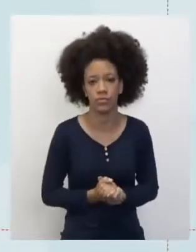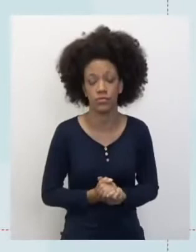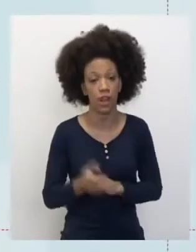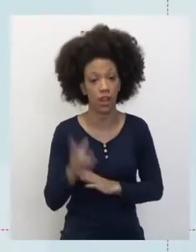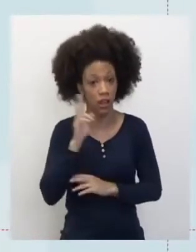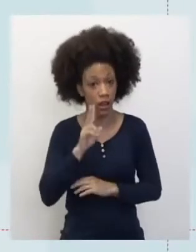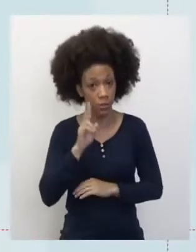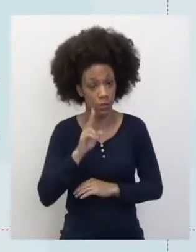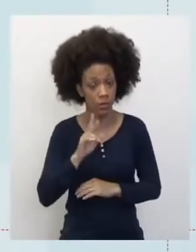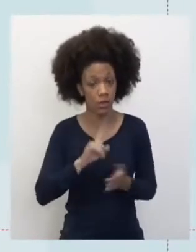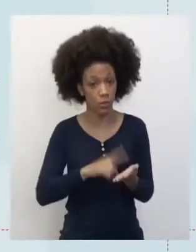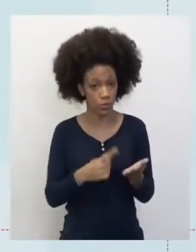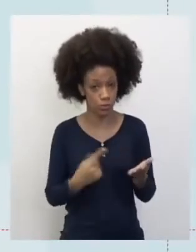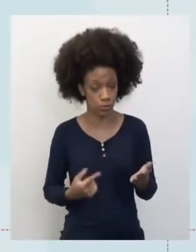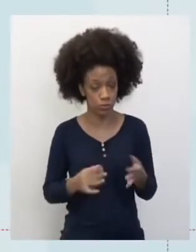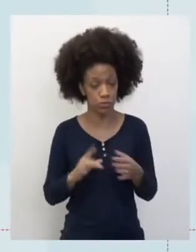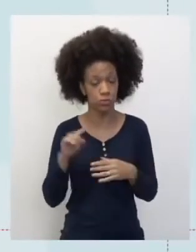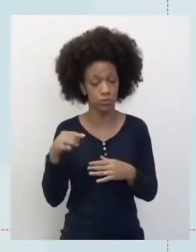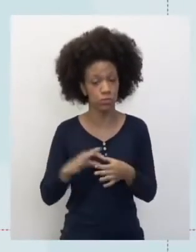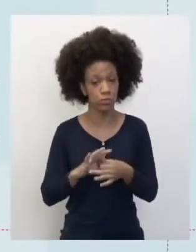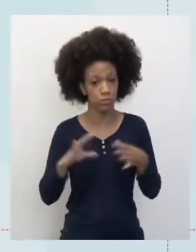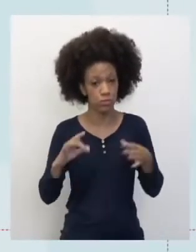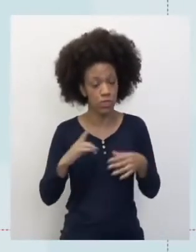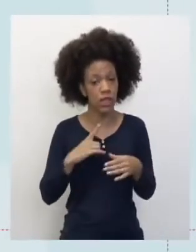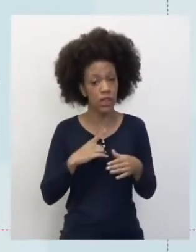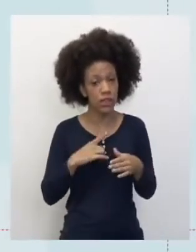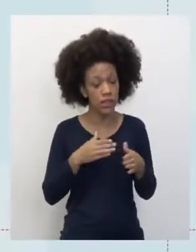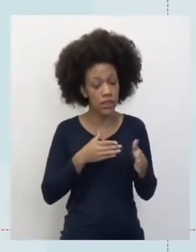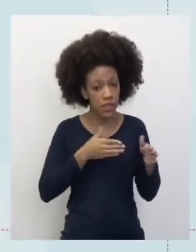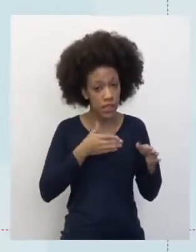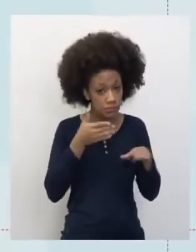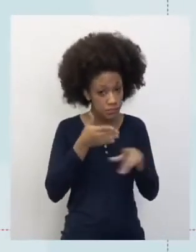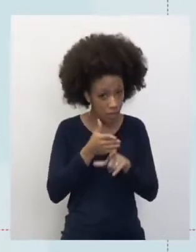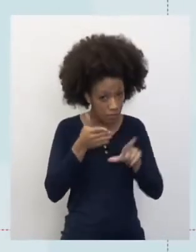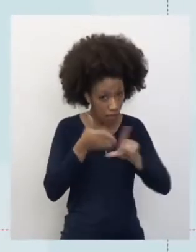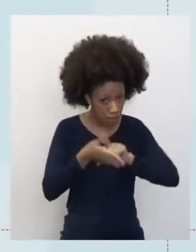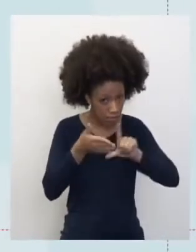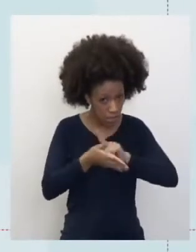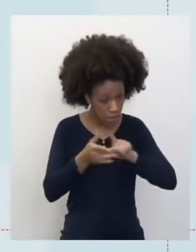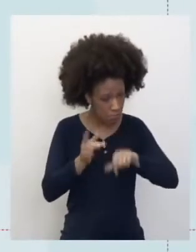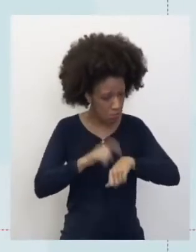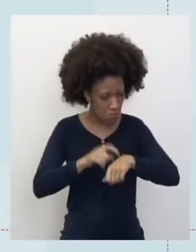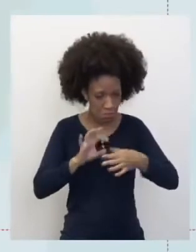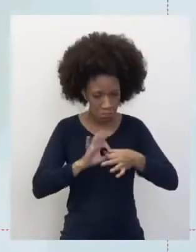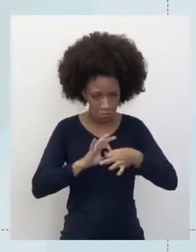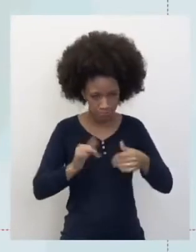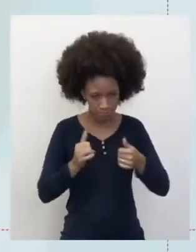Lembrando que o material depois fica disponível, né? Vocês têm acesso a hora que vocês quiserem, tá?